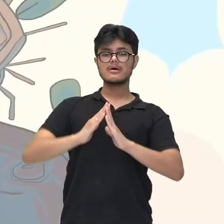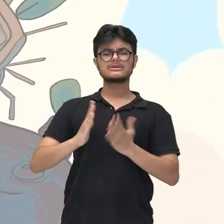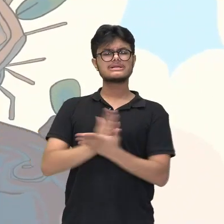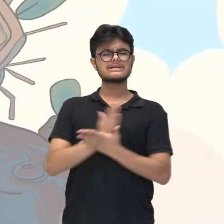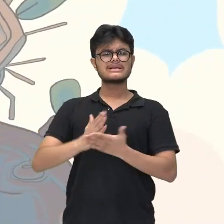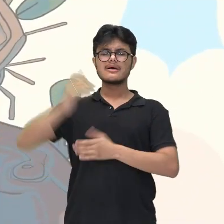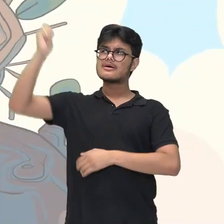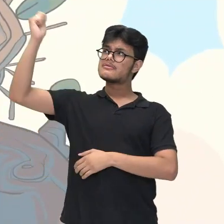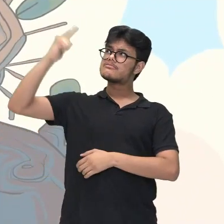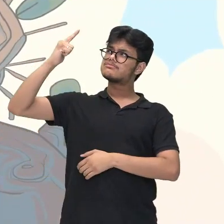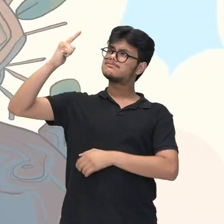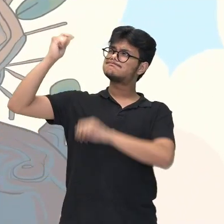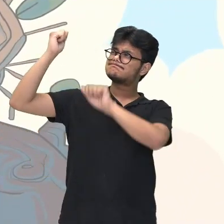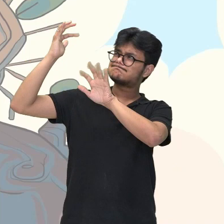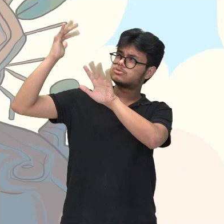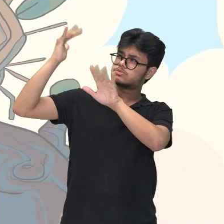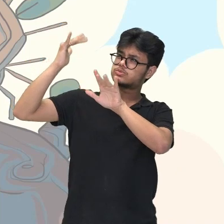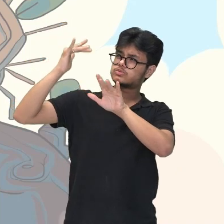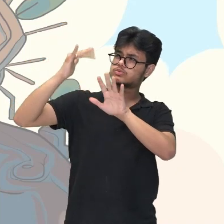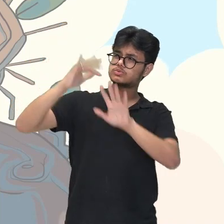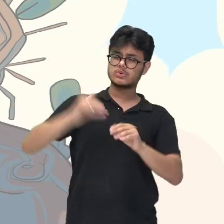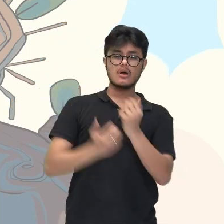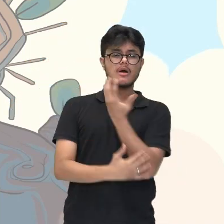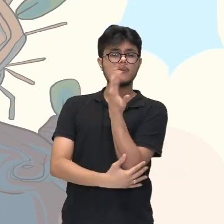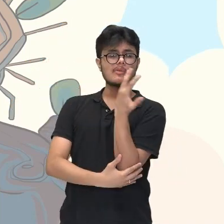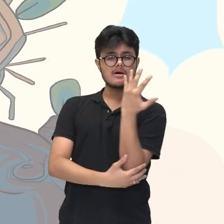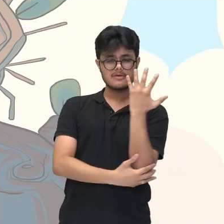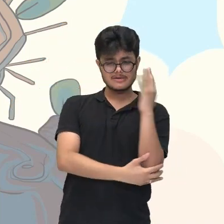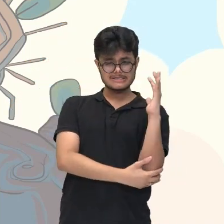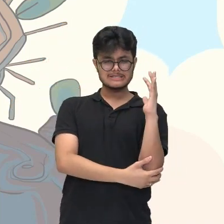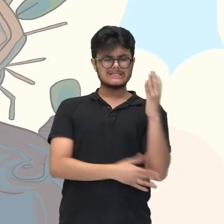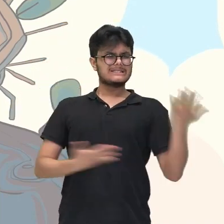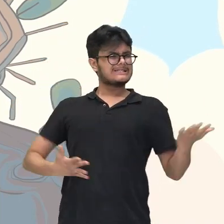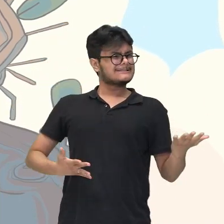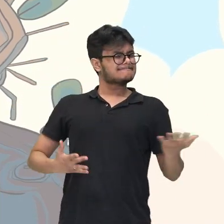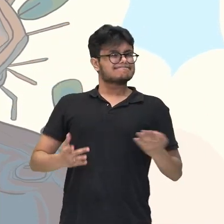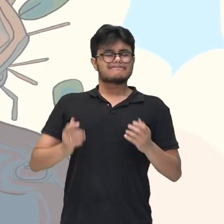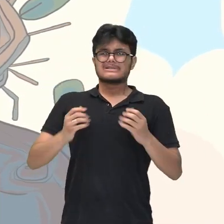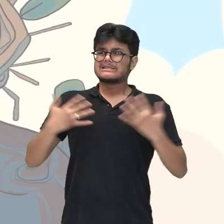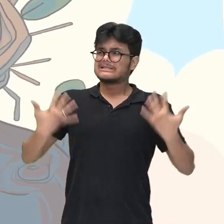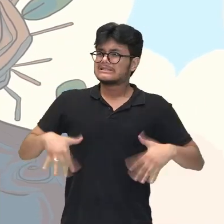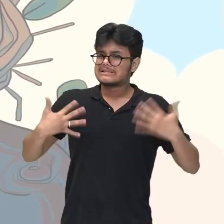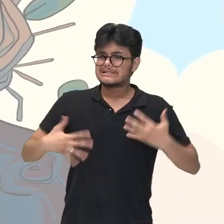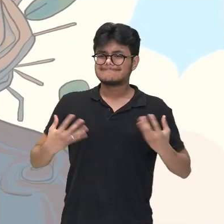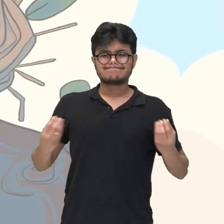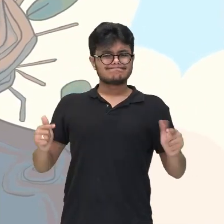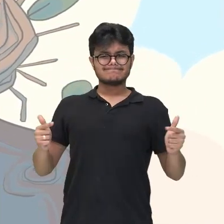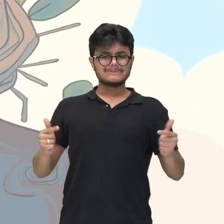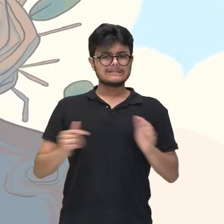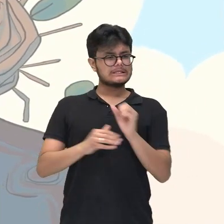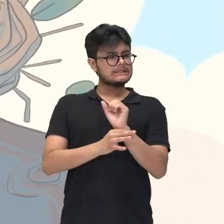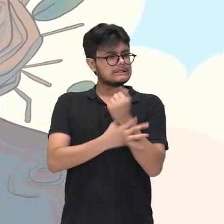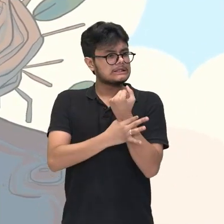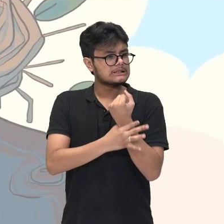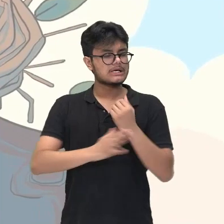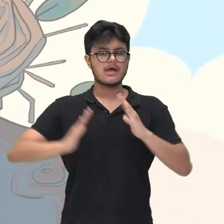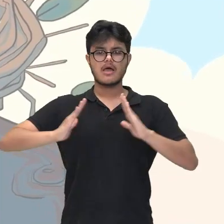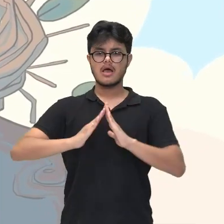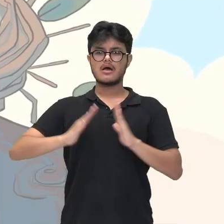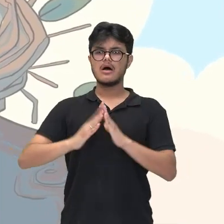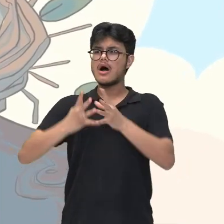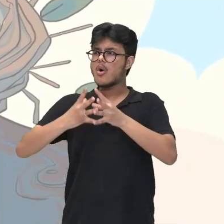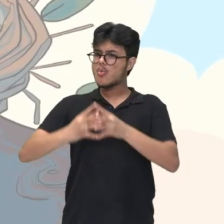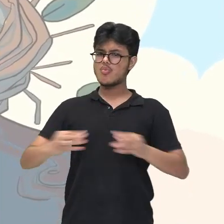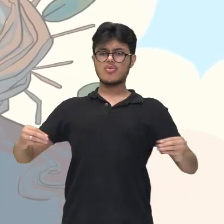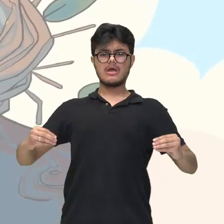luz recortando a penumbra, um aconchego de esconderijo que não encontra mais. Então, foi